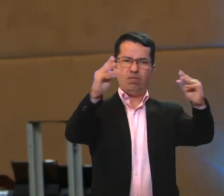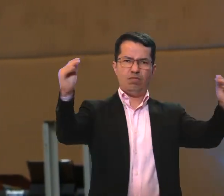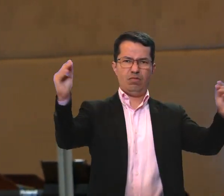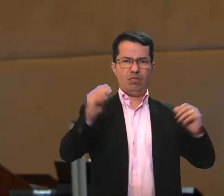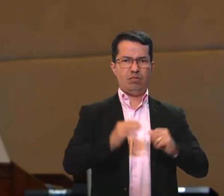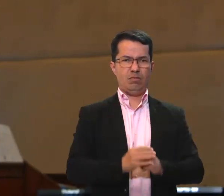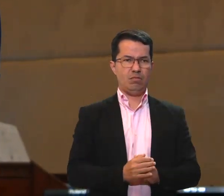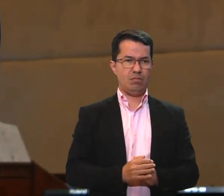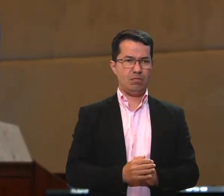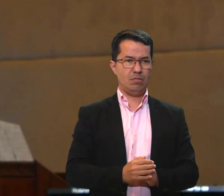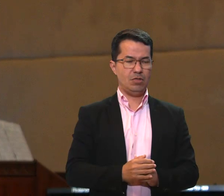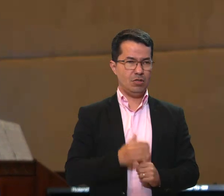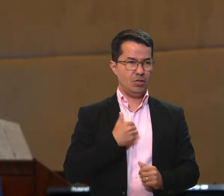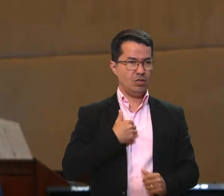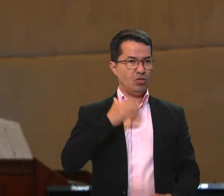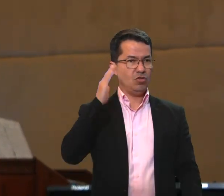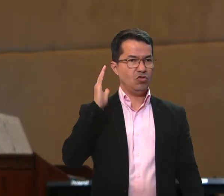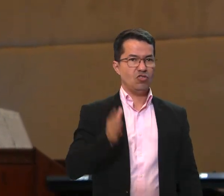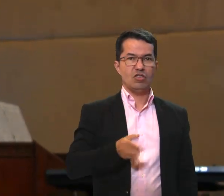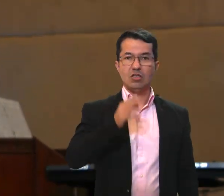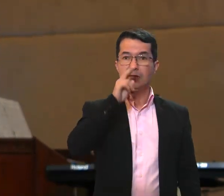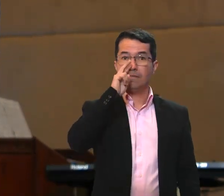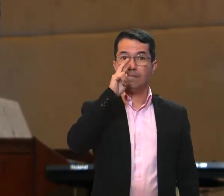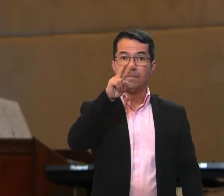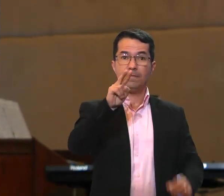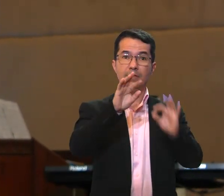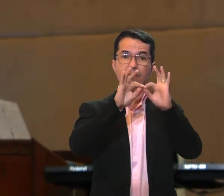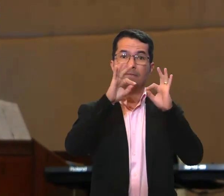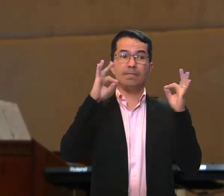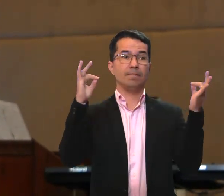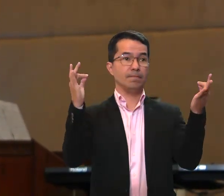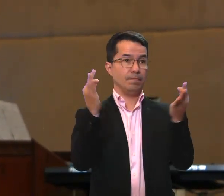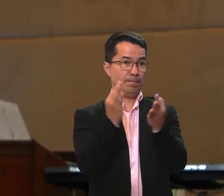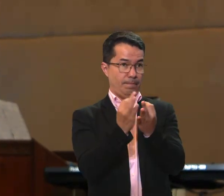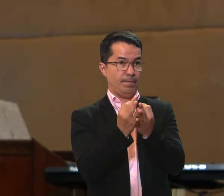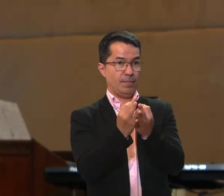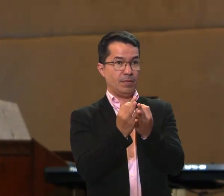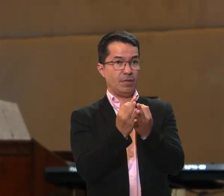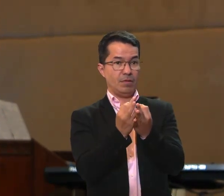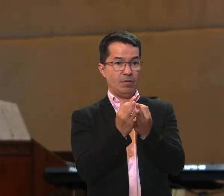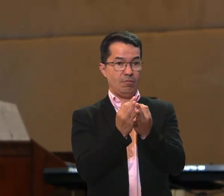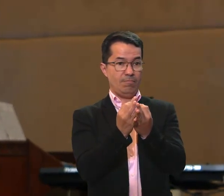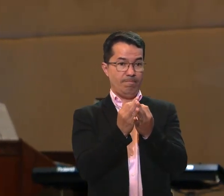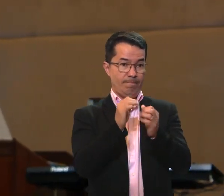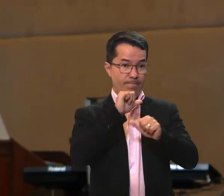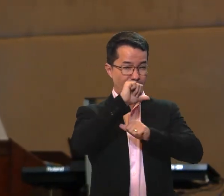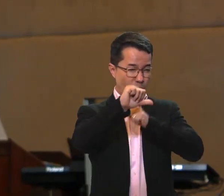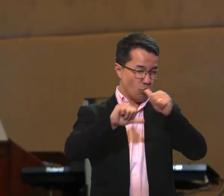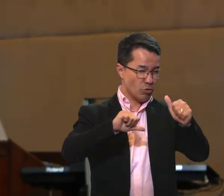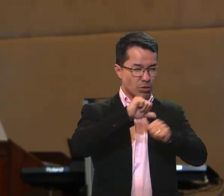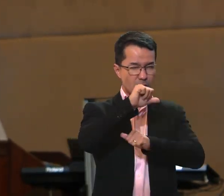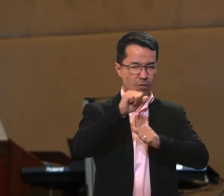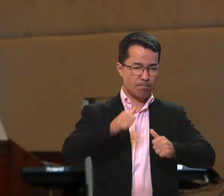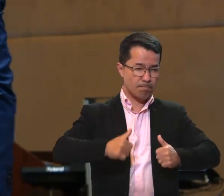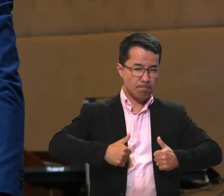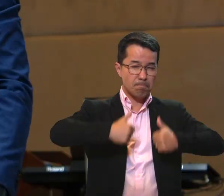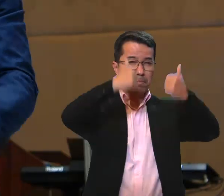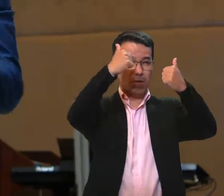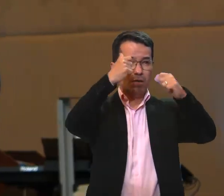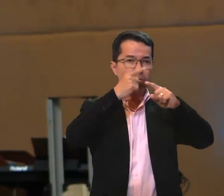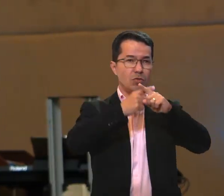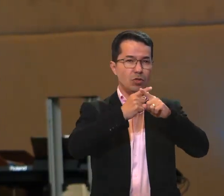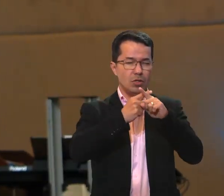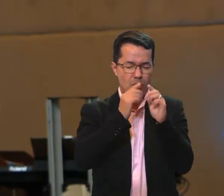mulher, um homem de Deus, começou a orar e jejuar. Você já jejuou pelo